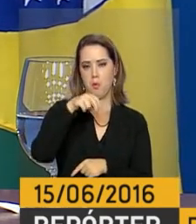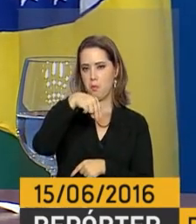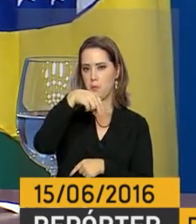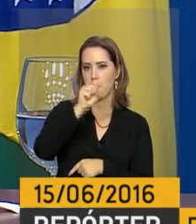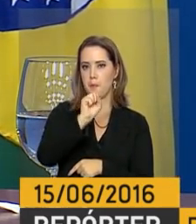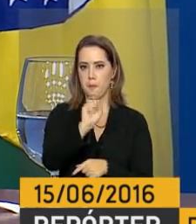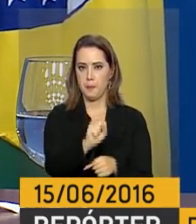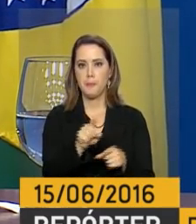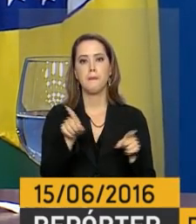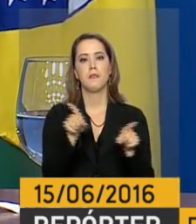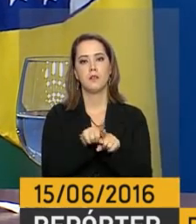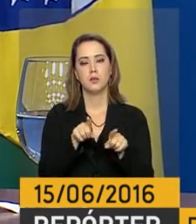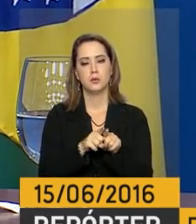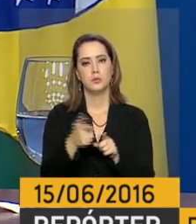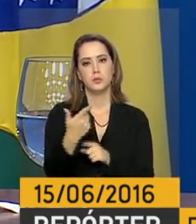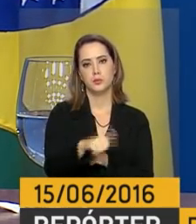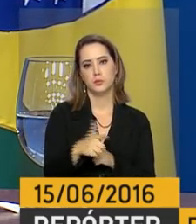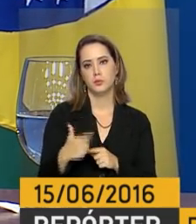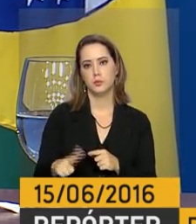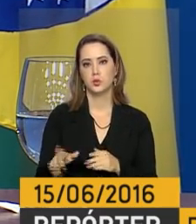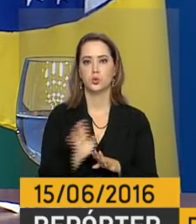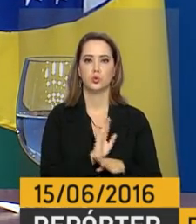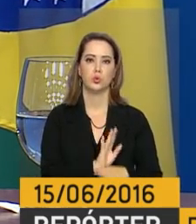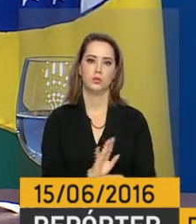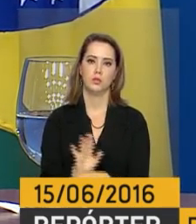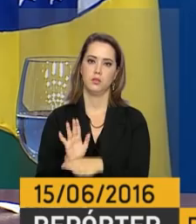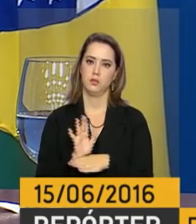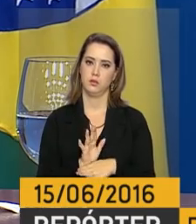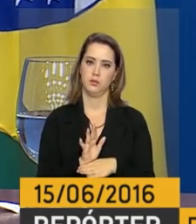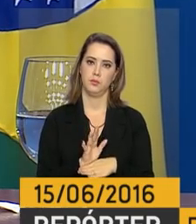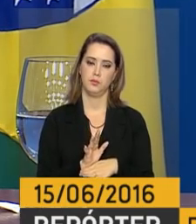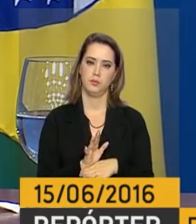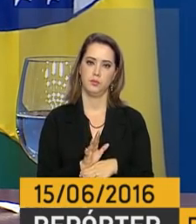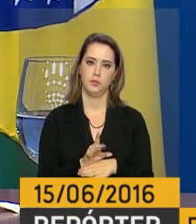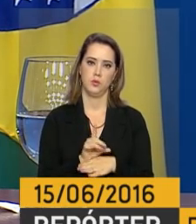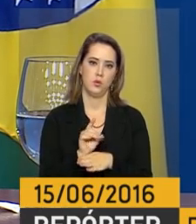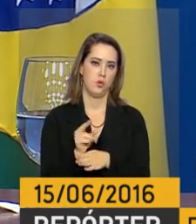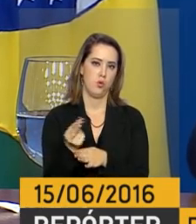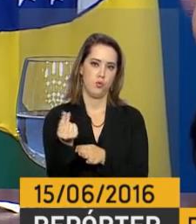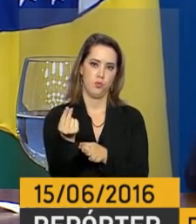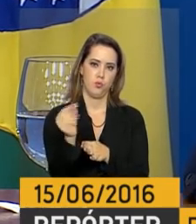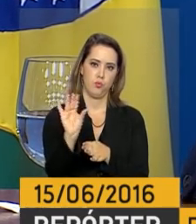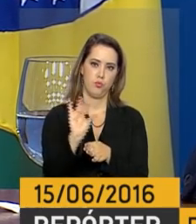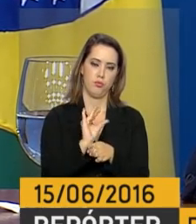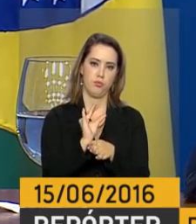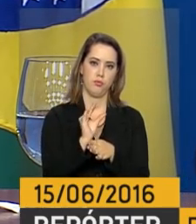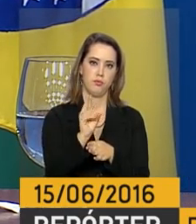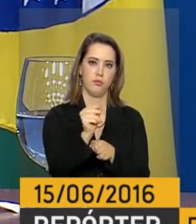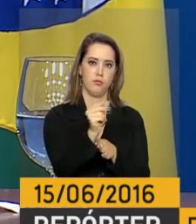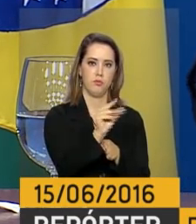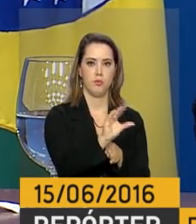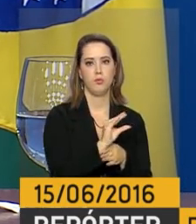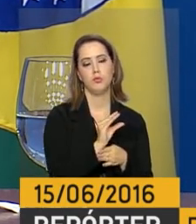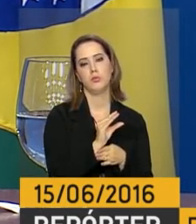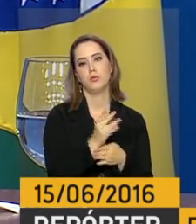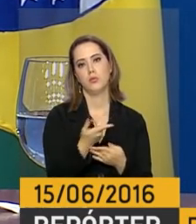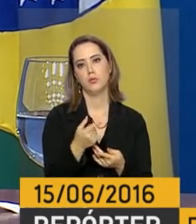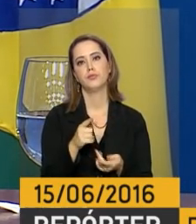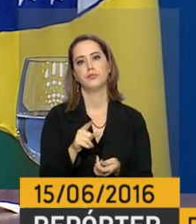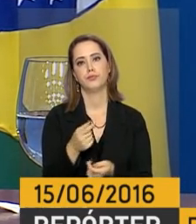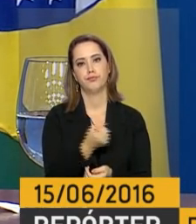também de benefícios, como seja de valor numérico menor, prestação continuada, abono,